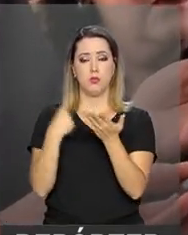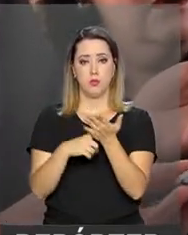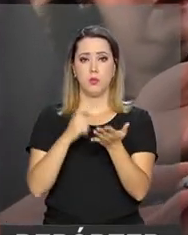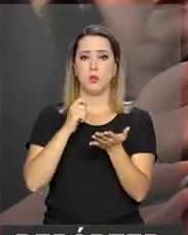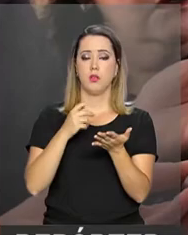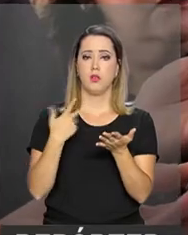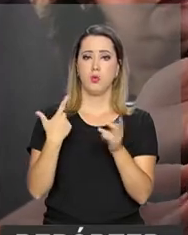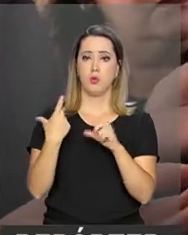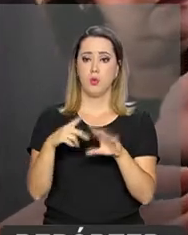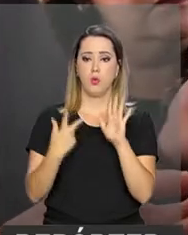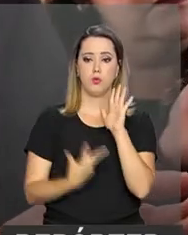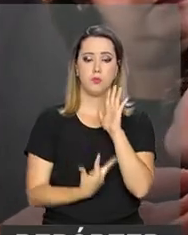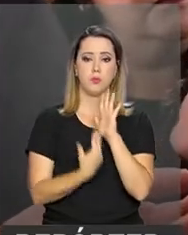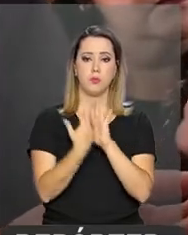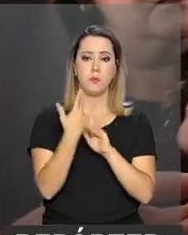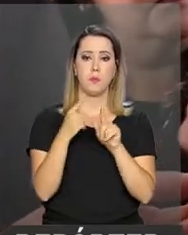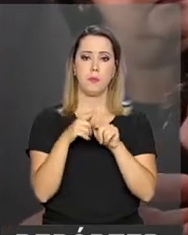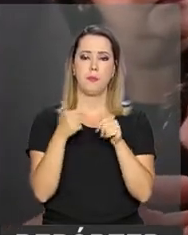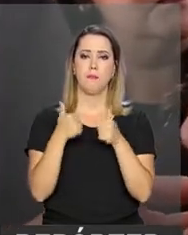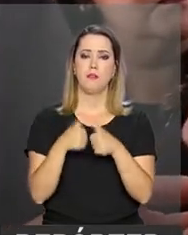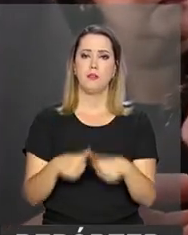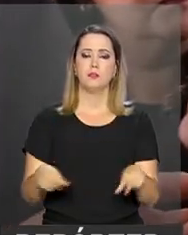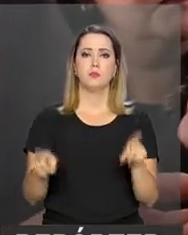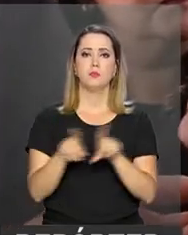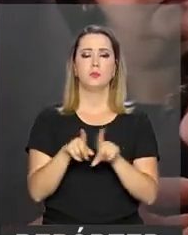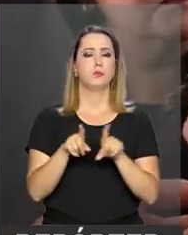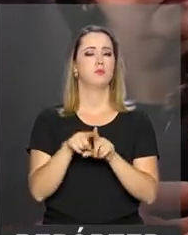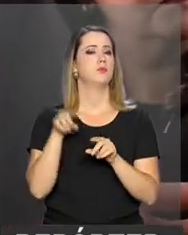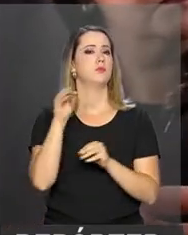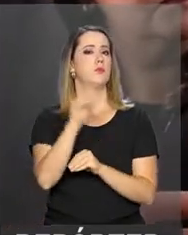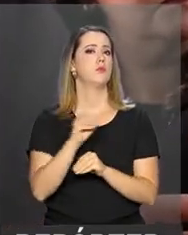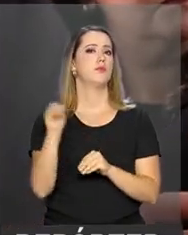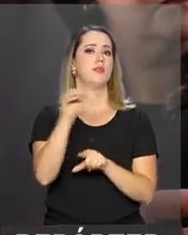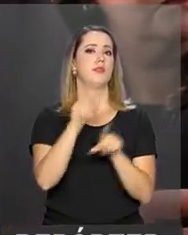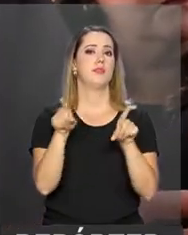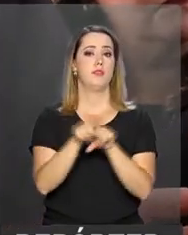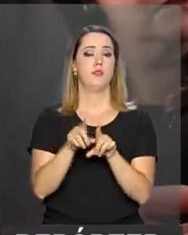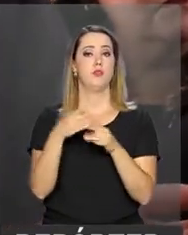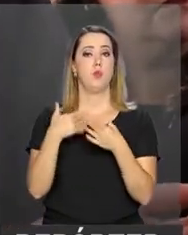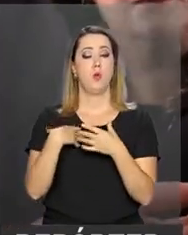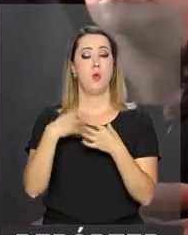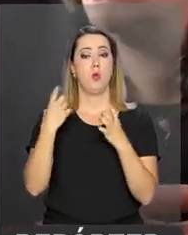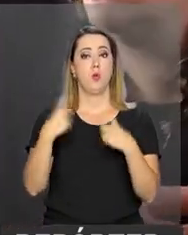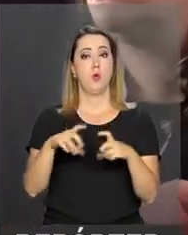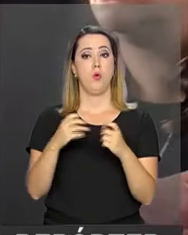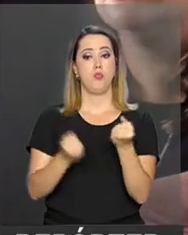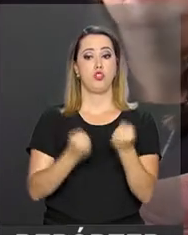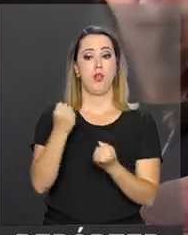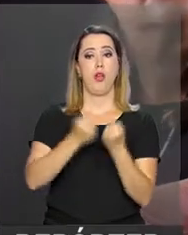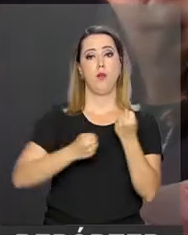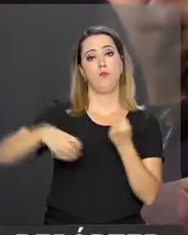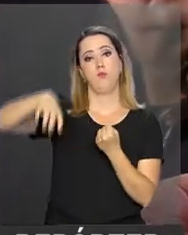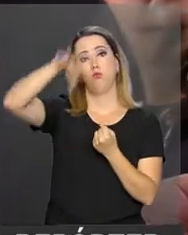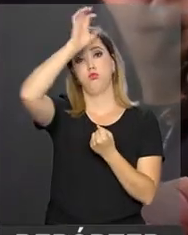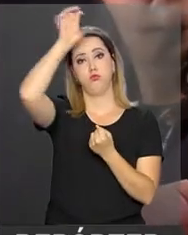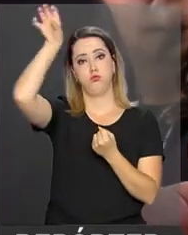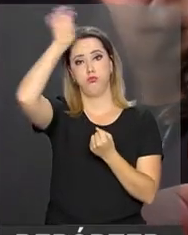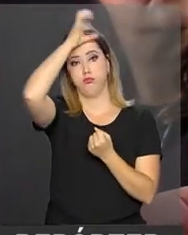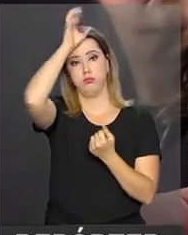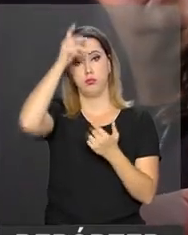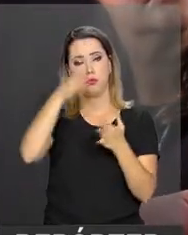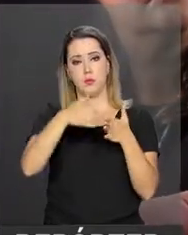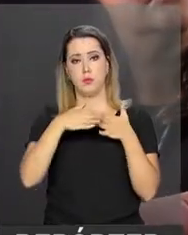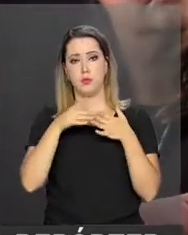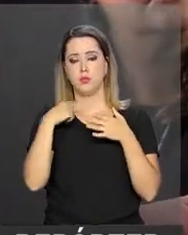no hospital de Jeremi. Estamos também tratando de uma central de ambulâncias que foram solicitadas